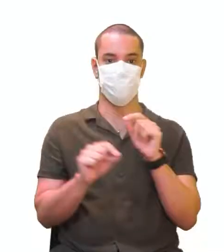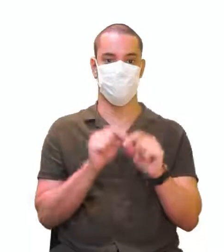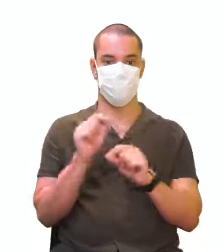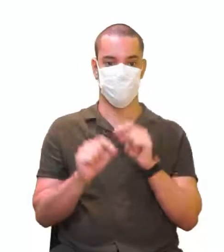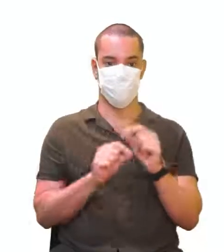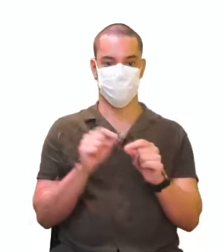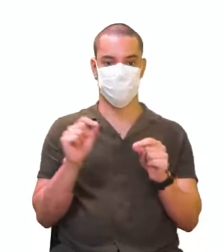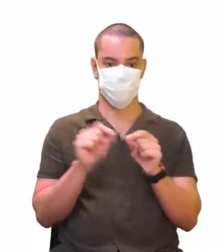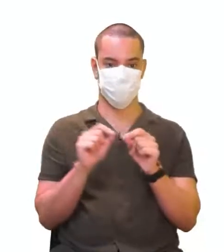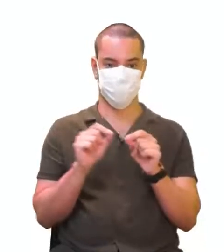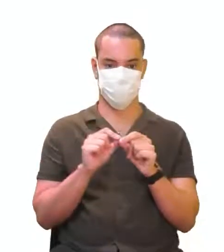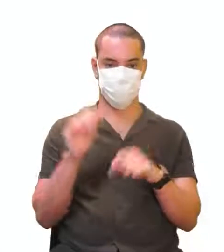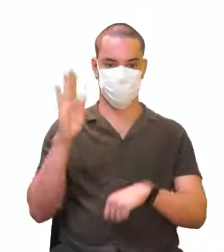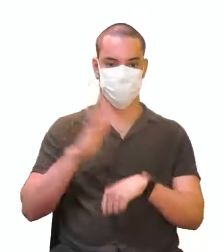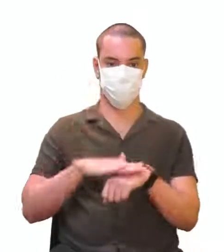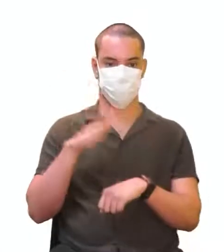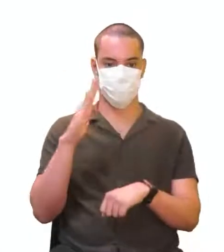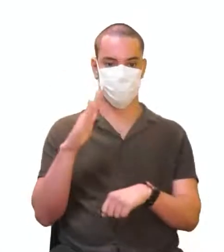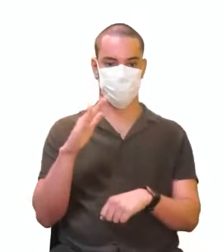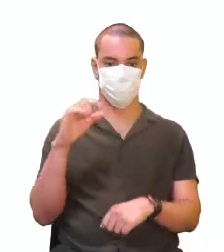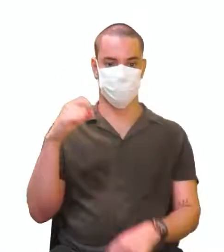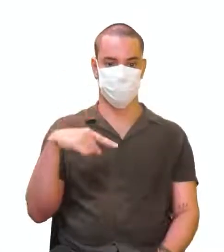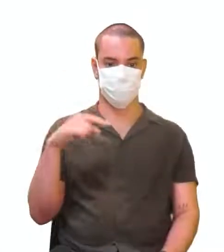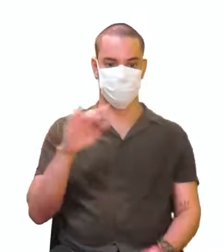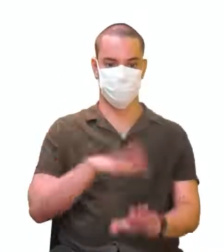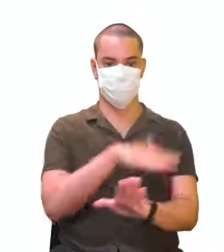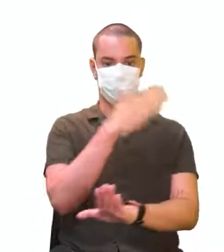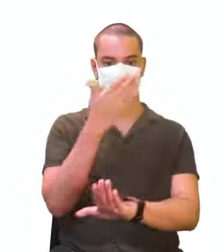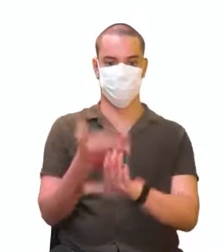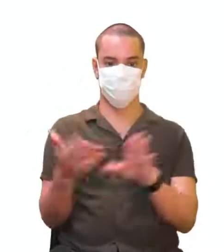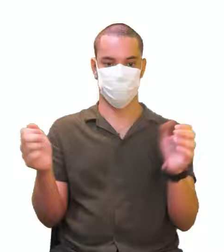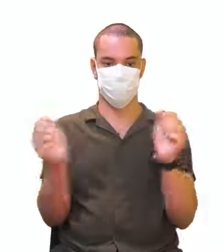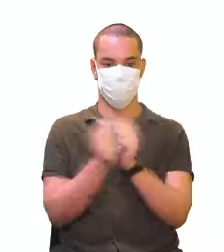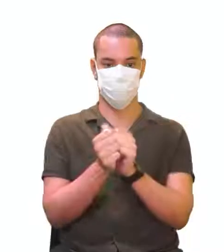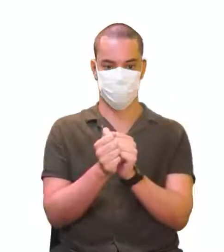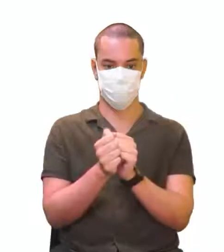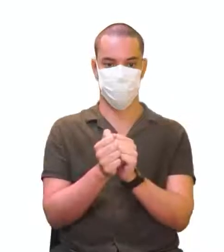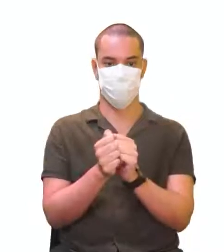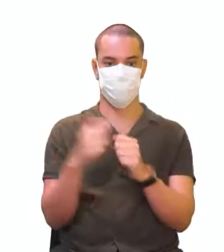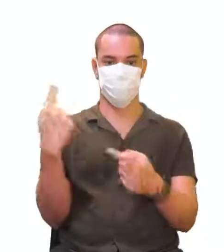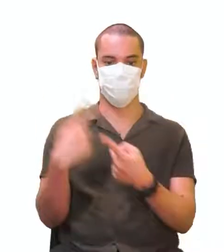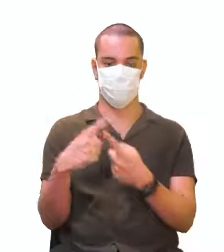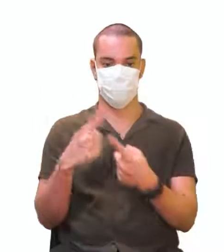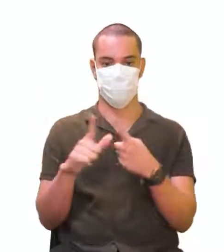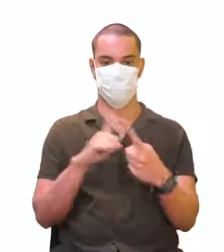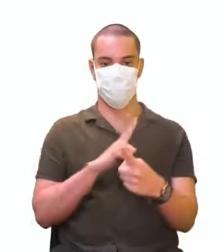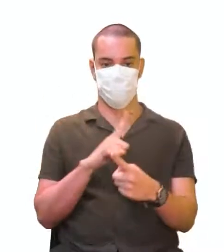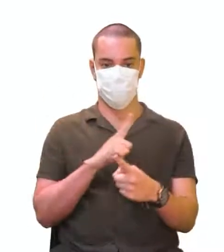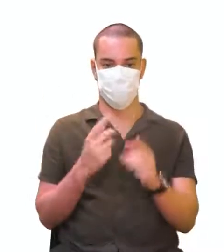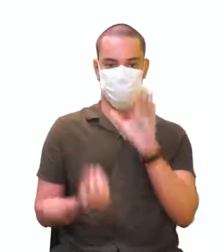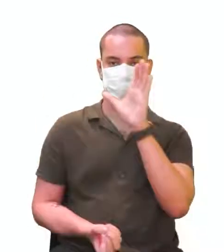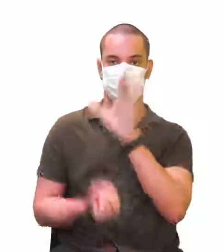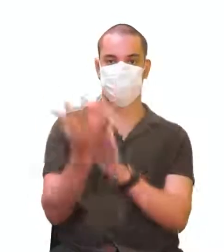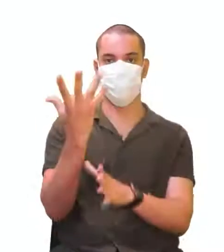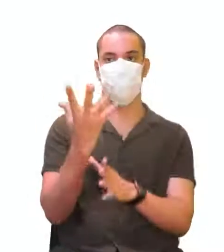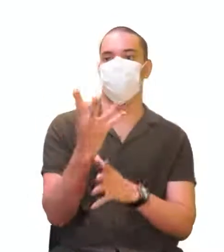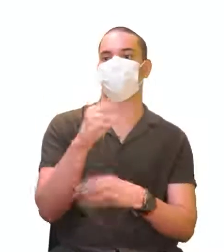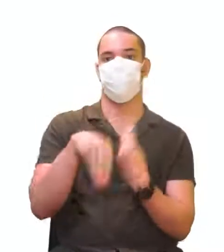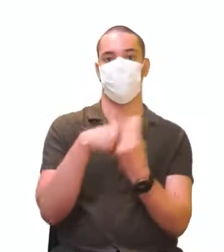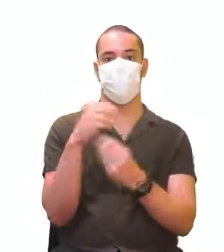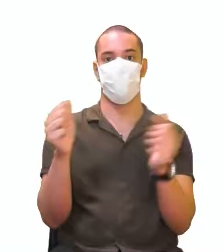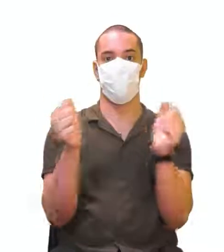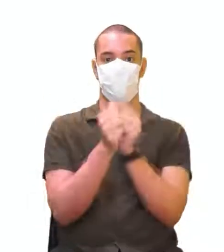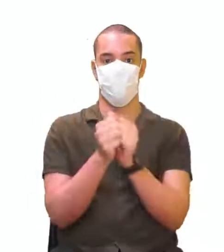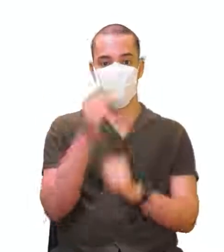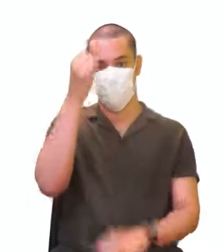aqui reagiu com esse soro, tá? Que tem os anticorpos RH. Então, é o anticorpo que reage contra